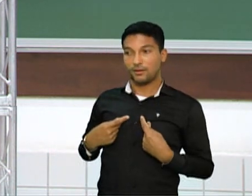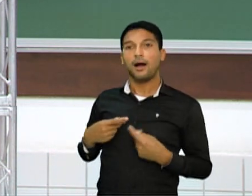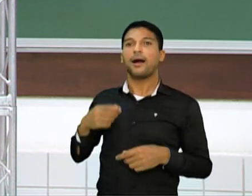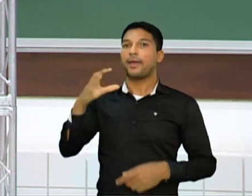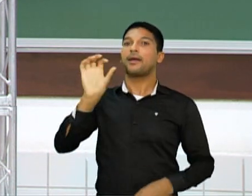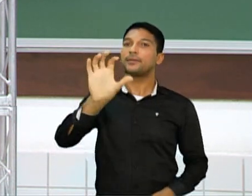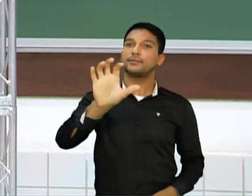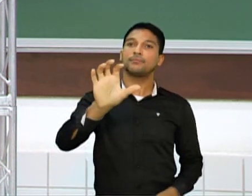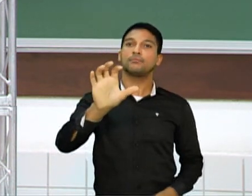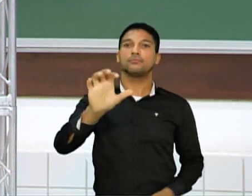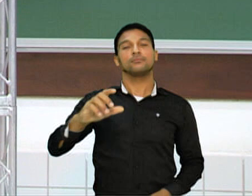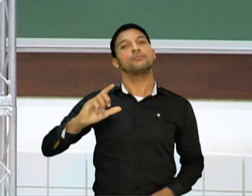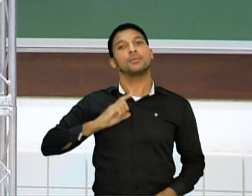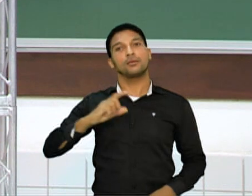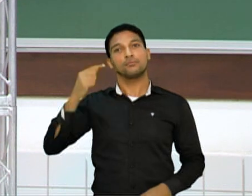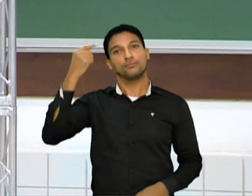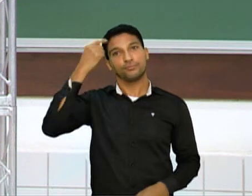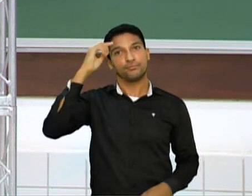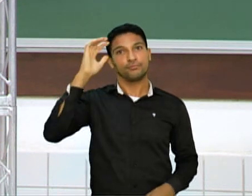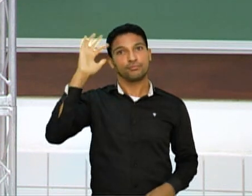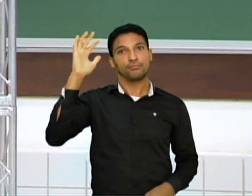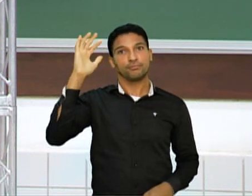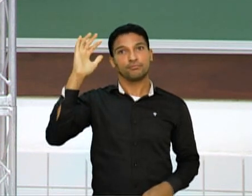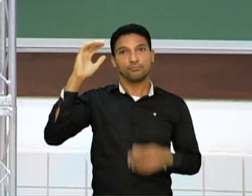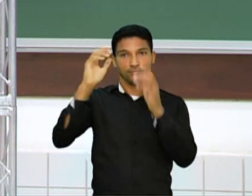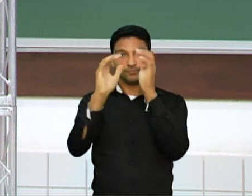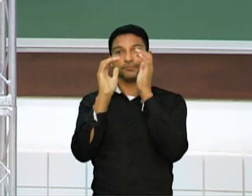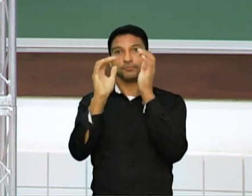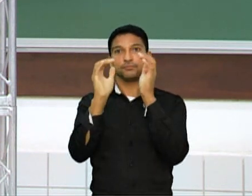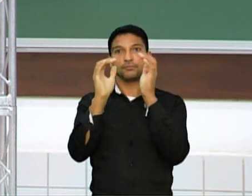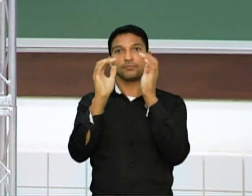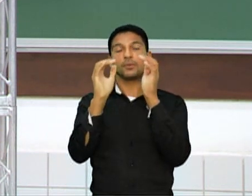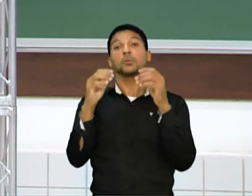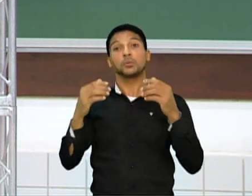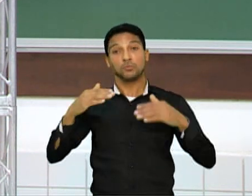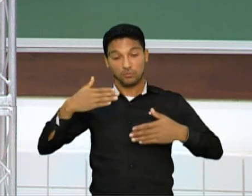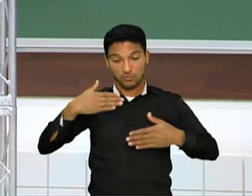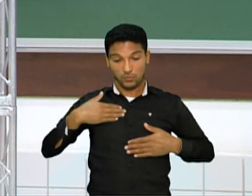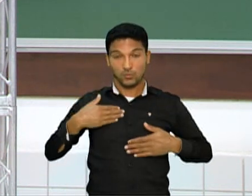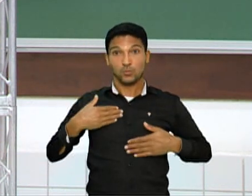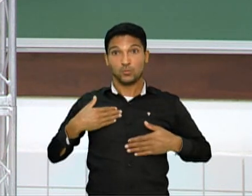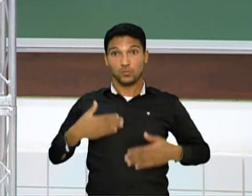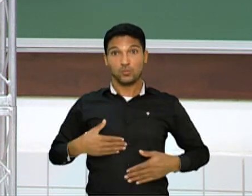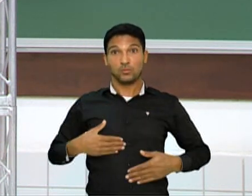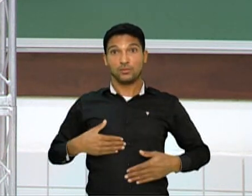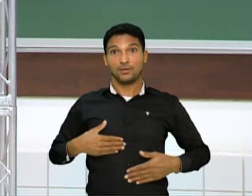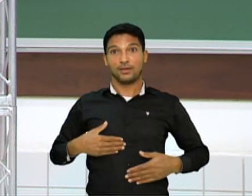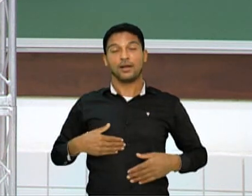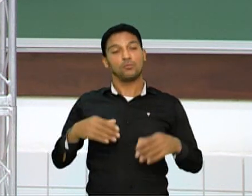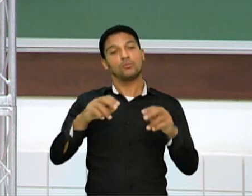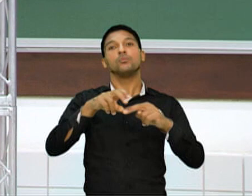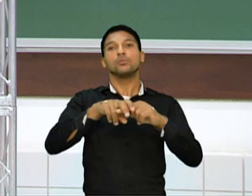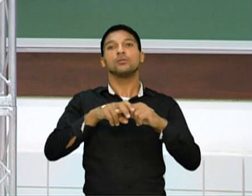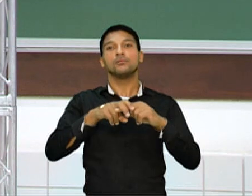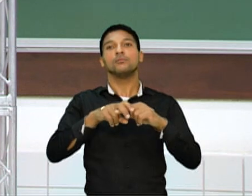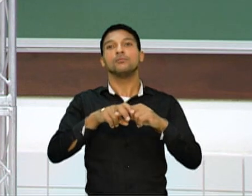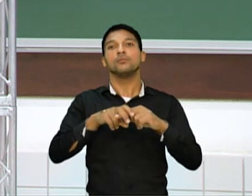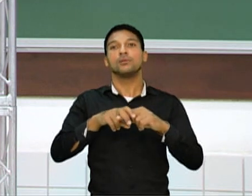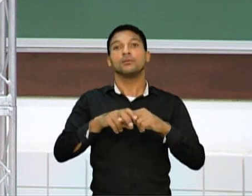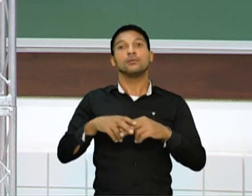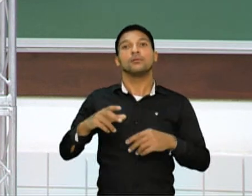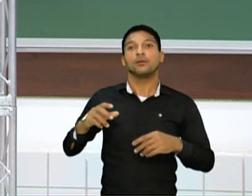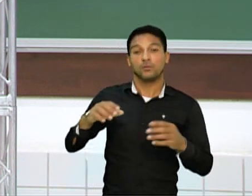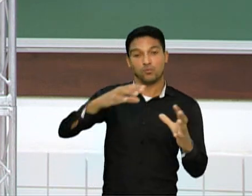do ser humano, ganha sentido como? Através da racionalidade. Por isso é tão importante entender essa diferença que